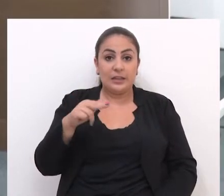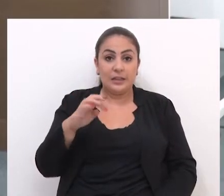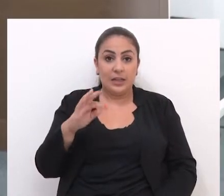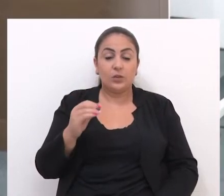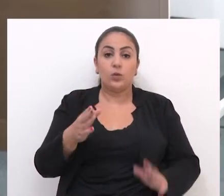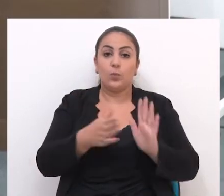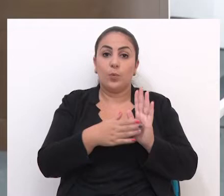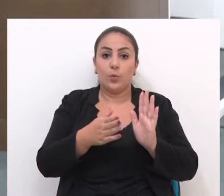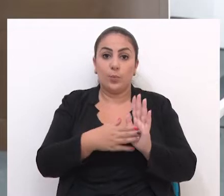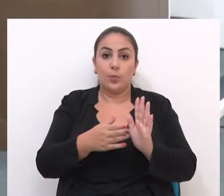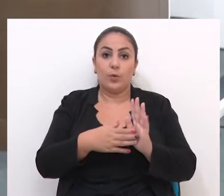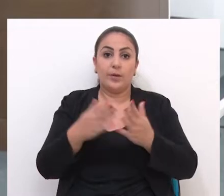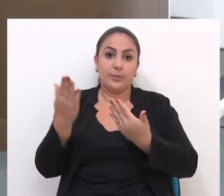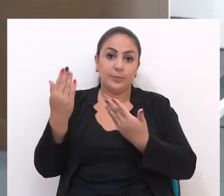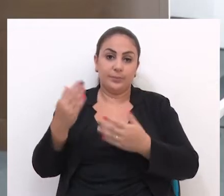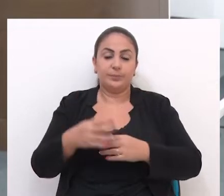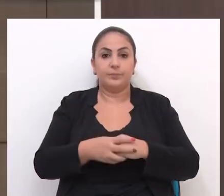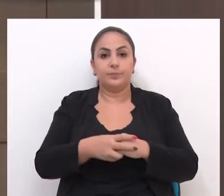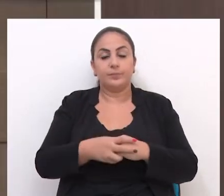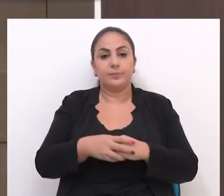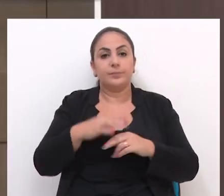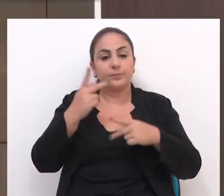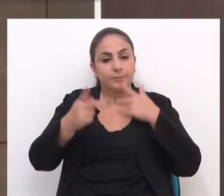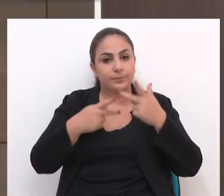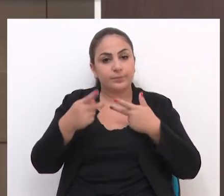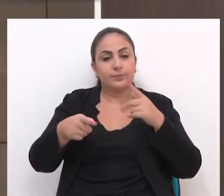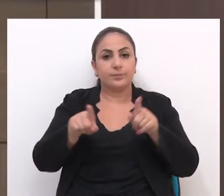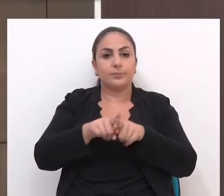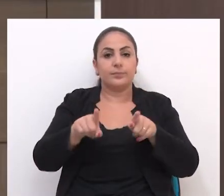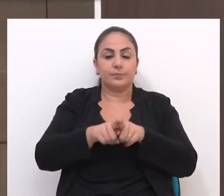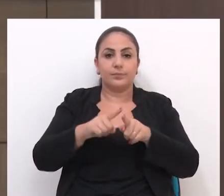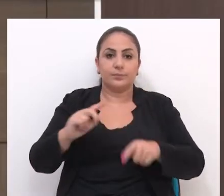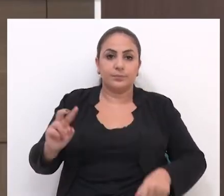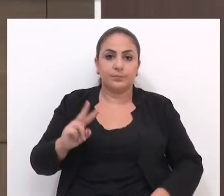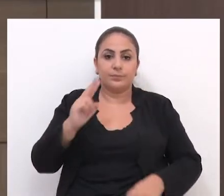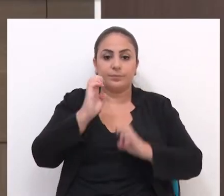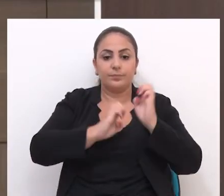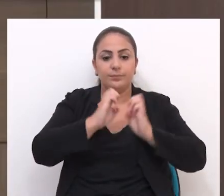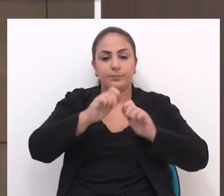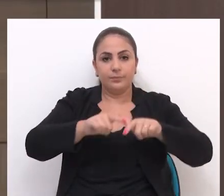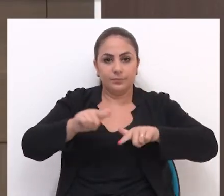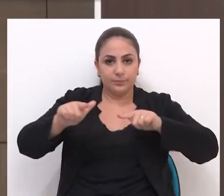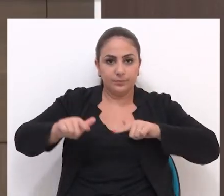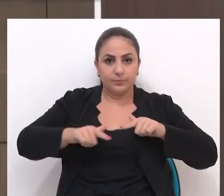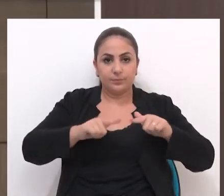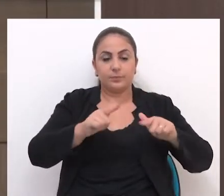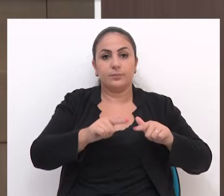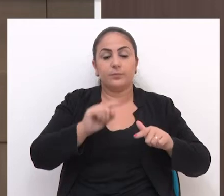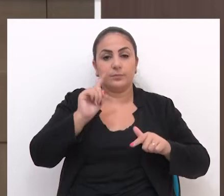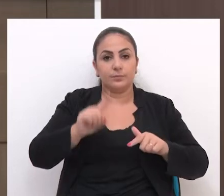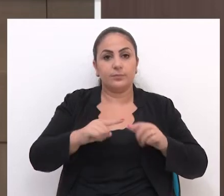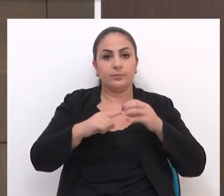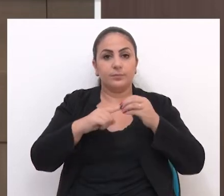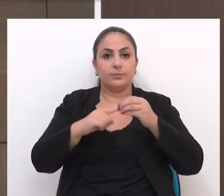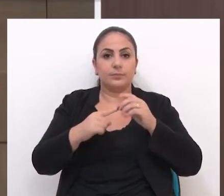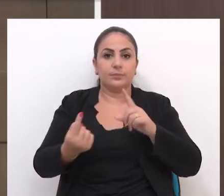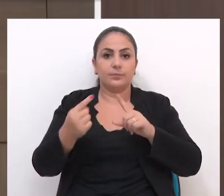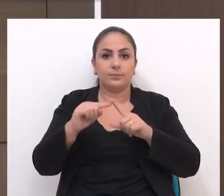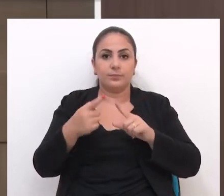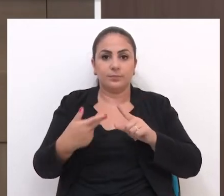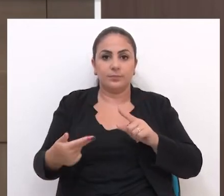Renato Checker a propor a solenidade. Ele comenta que valorizar os empresários locais é uma de